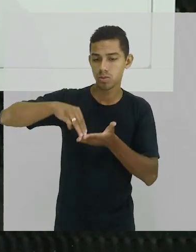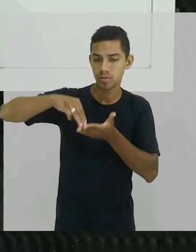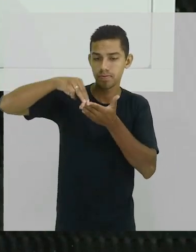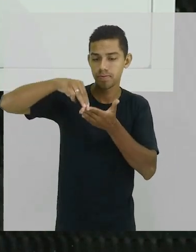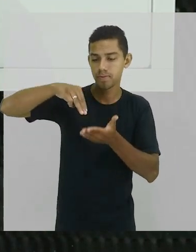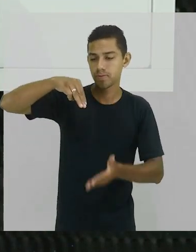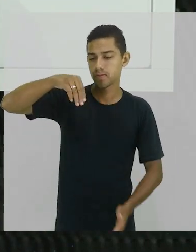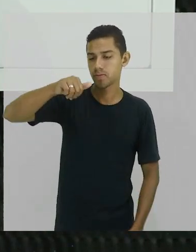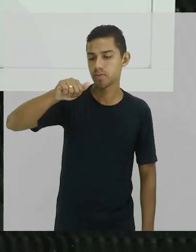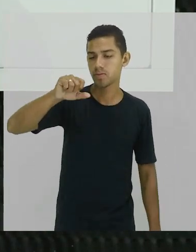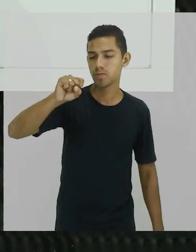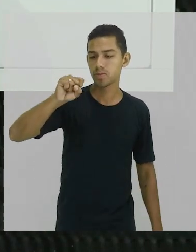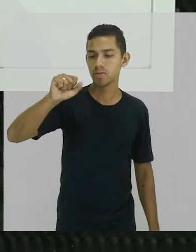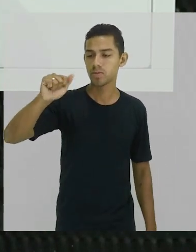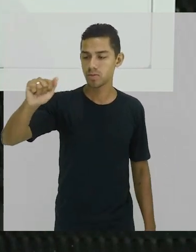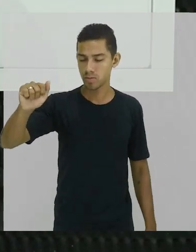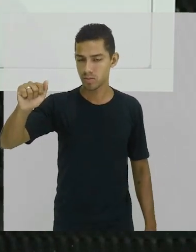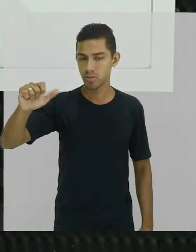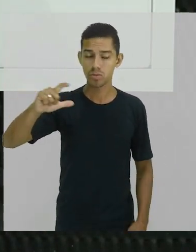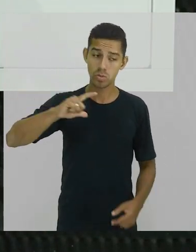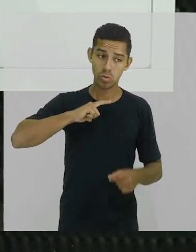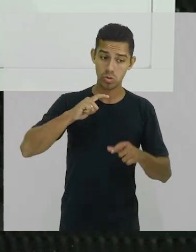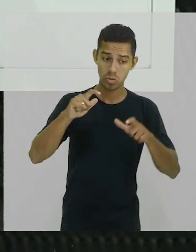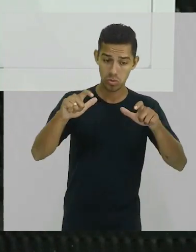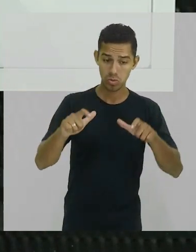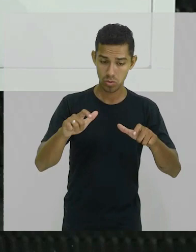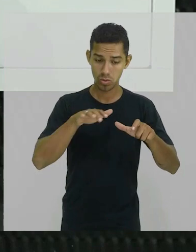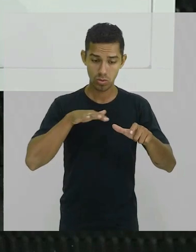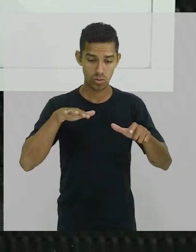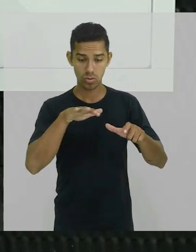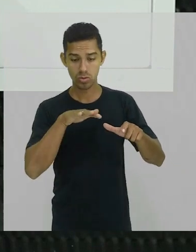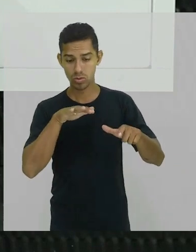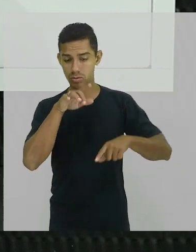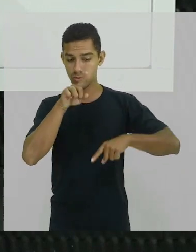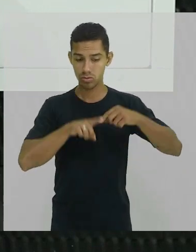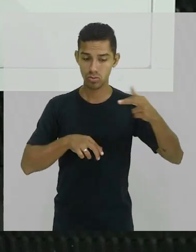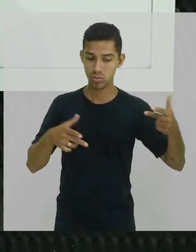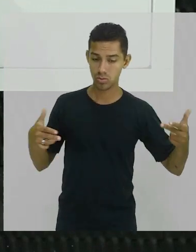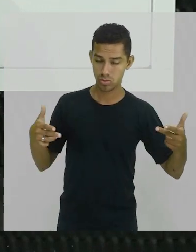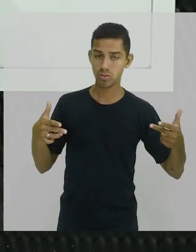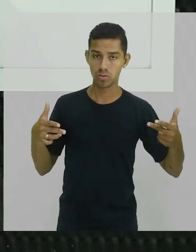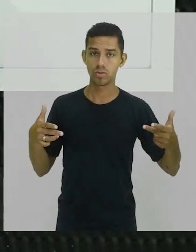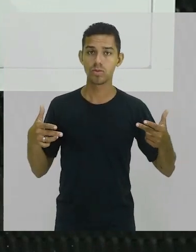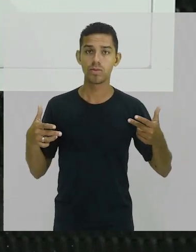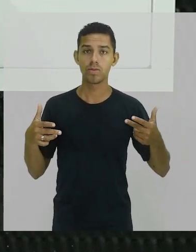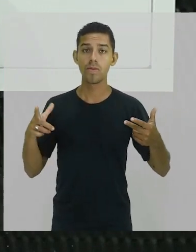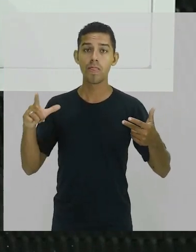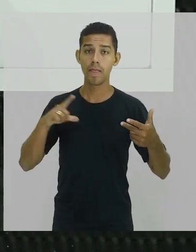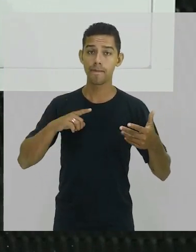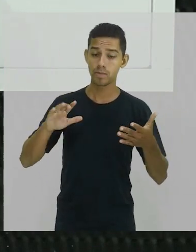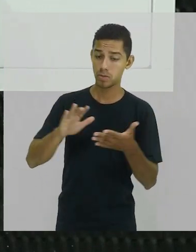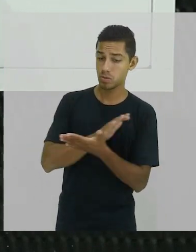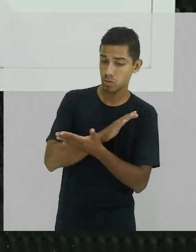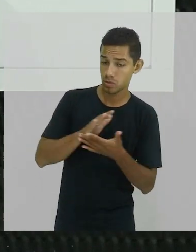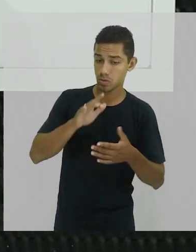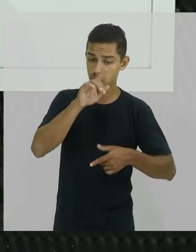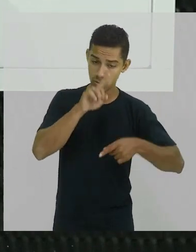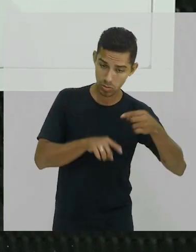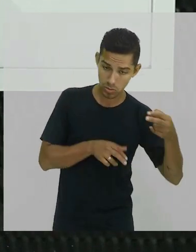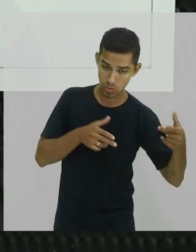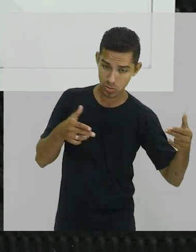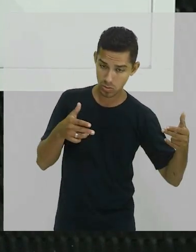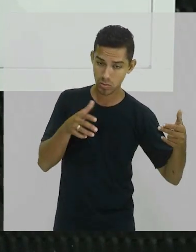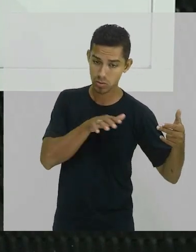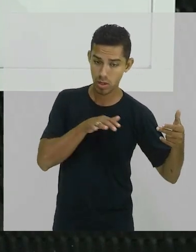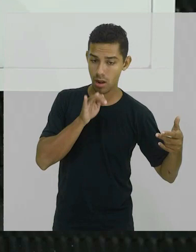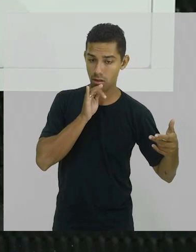espaço. Isso que nós chamamos de matéria, tá ok? Existem locais em que nós temos essa matéria em grande quantidade.